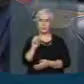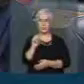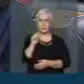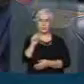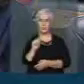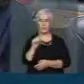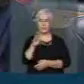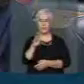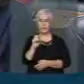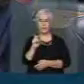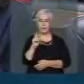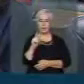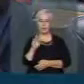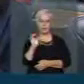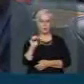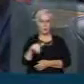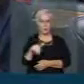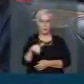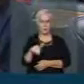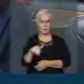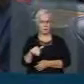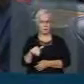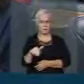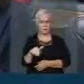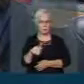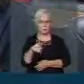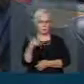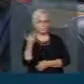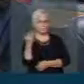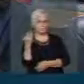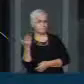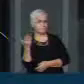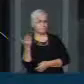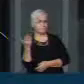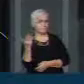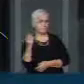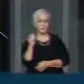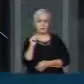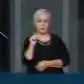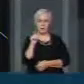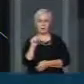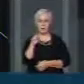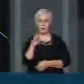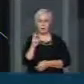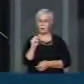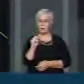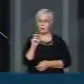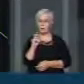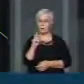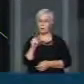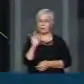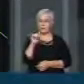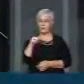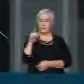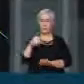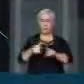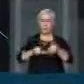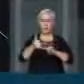algo. Labogen. Por acaso, a Labogen é o laboratório do senhor